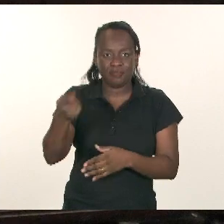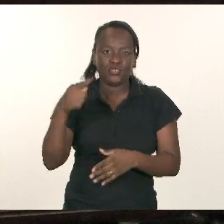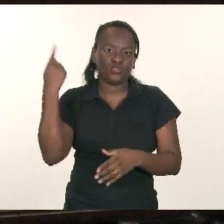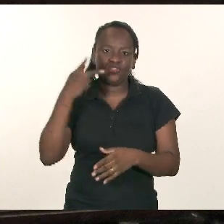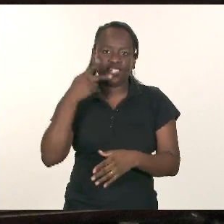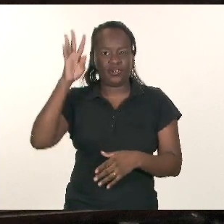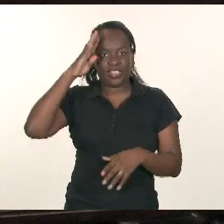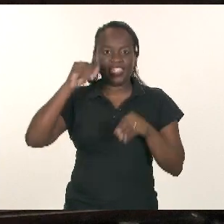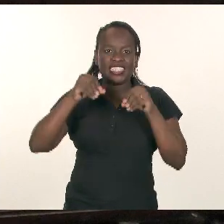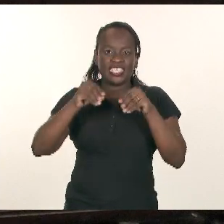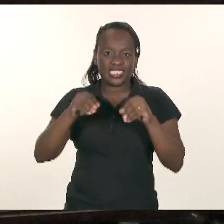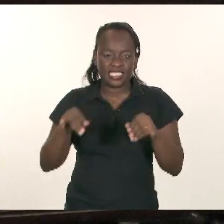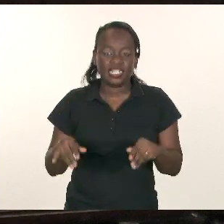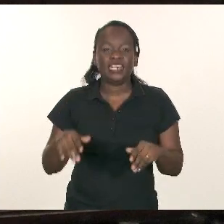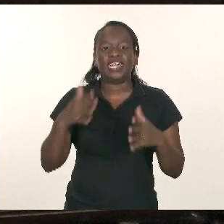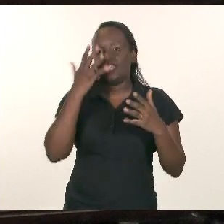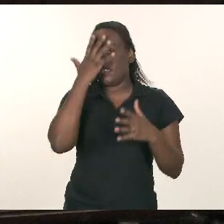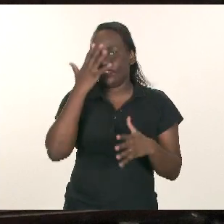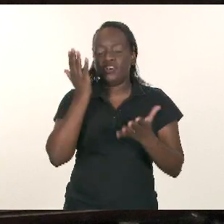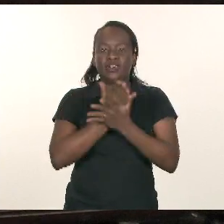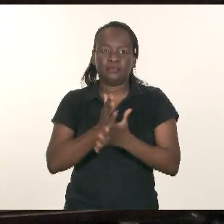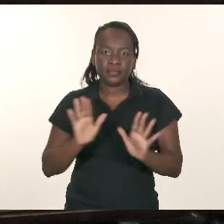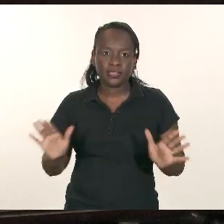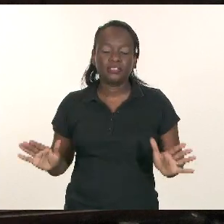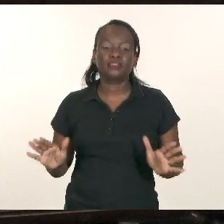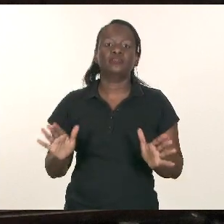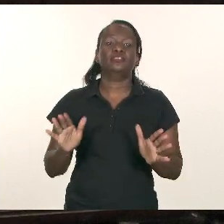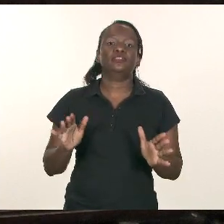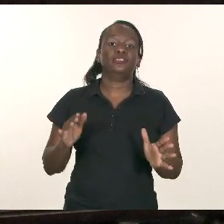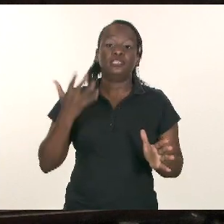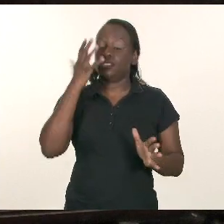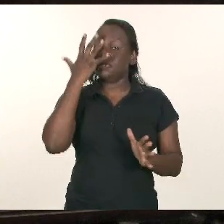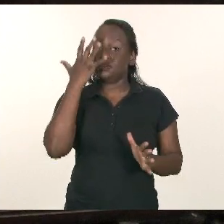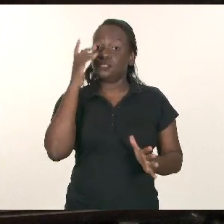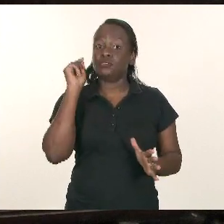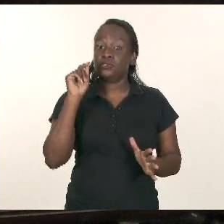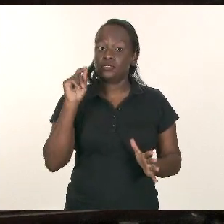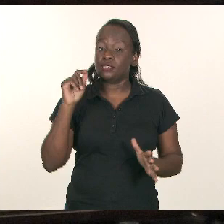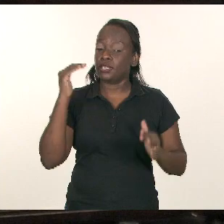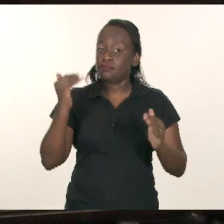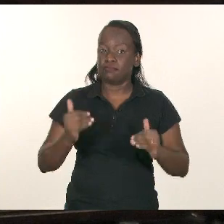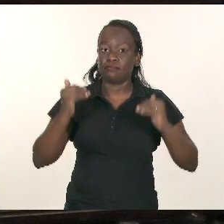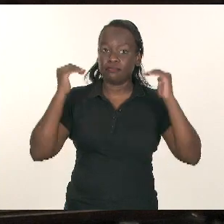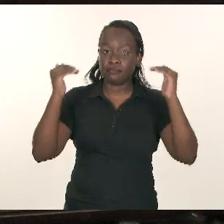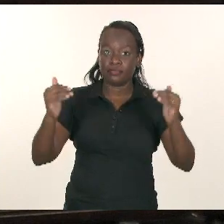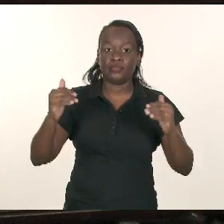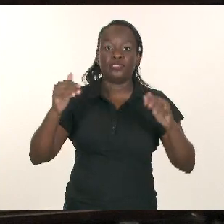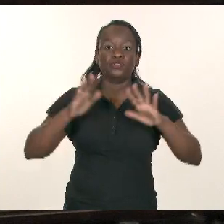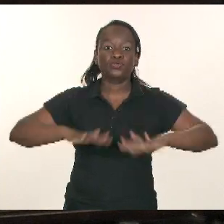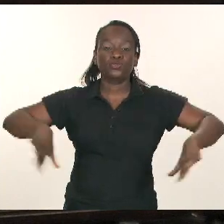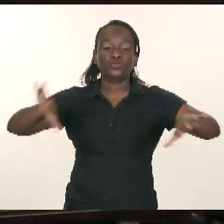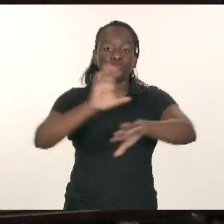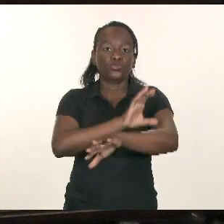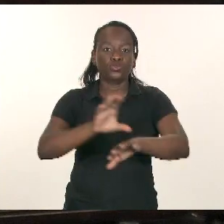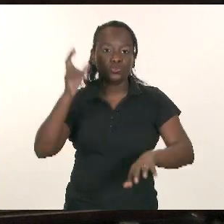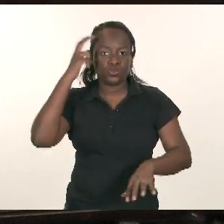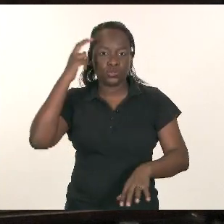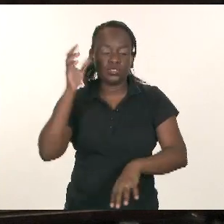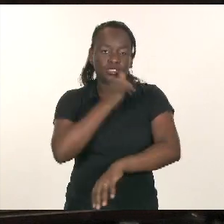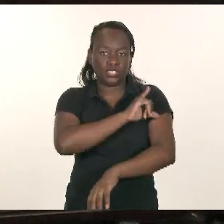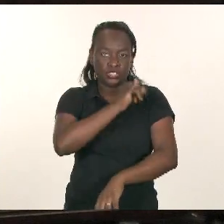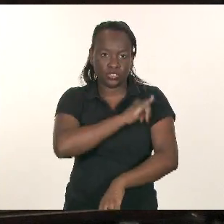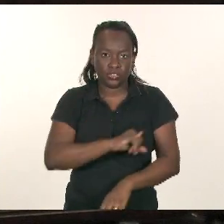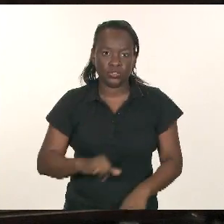encerrando o carnaval, um carnaval que é o auge da manifestação cultural no Rio de